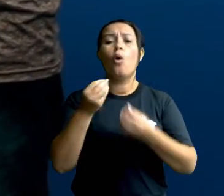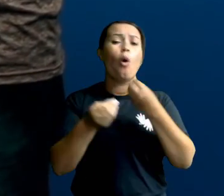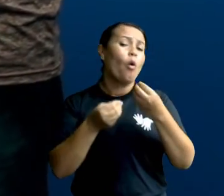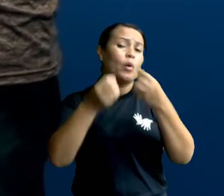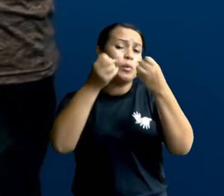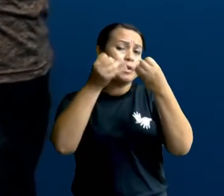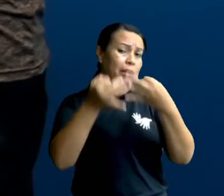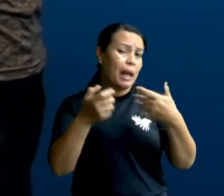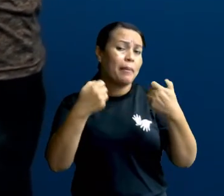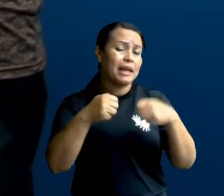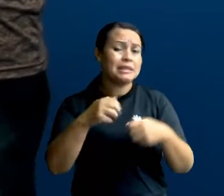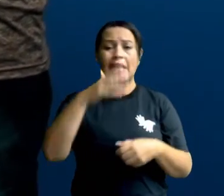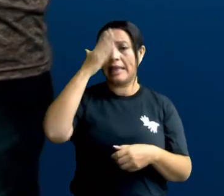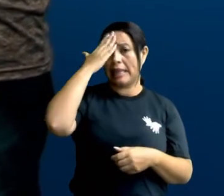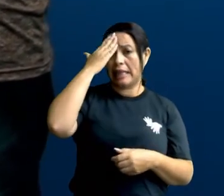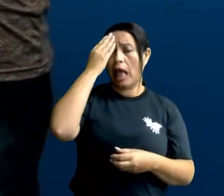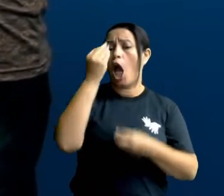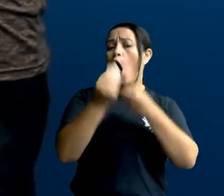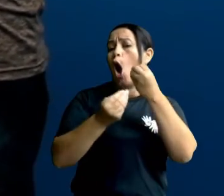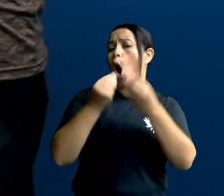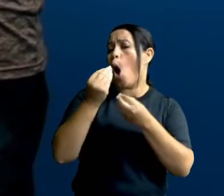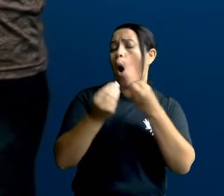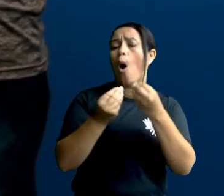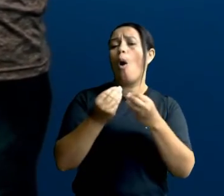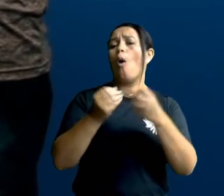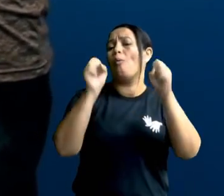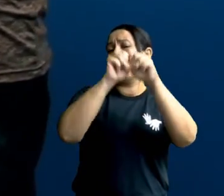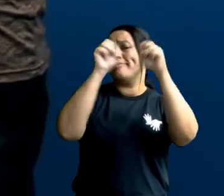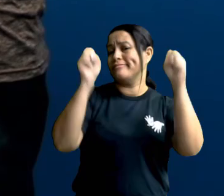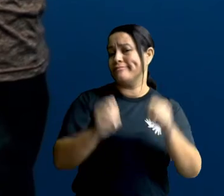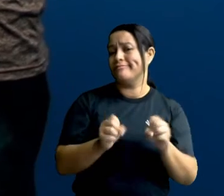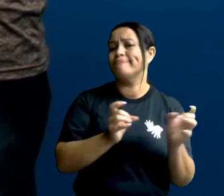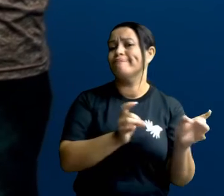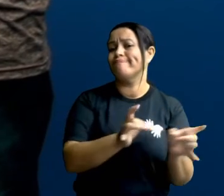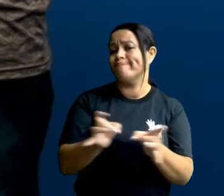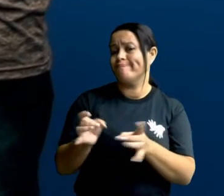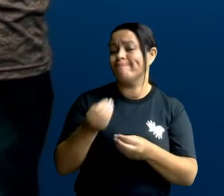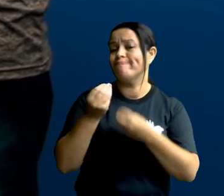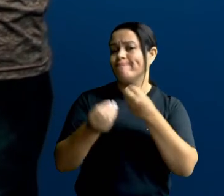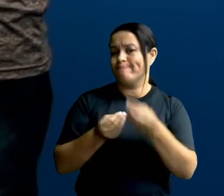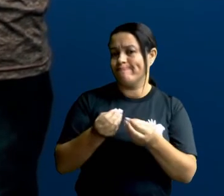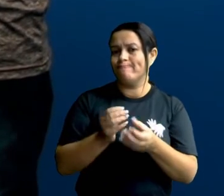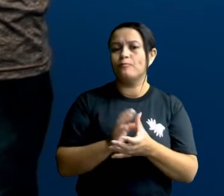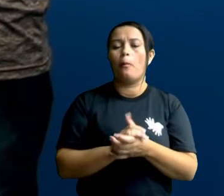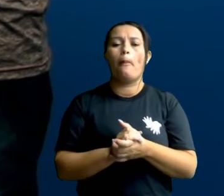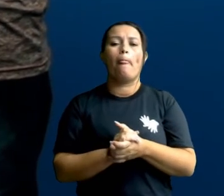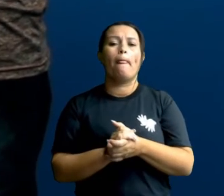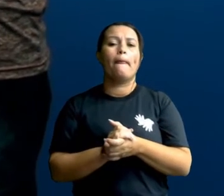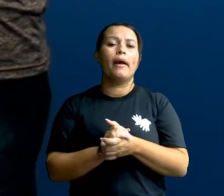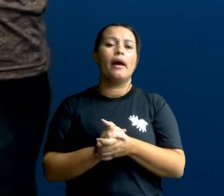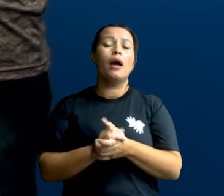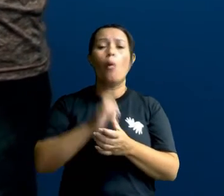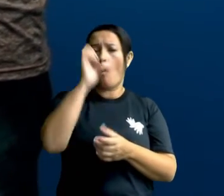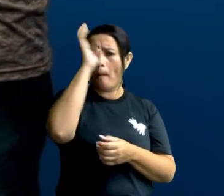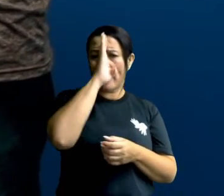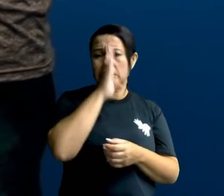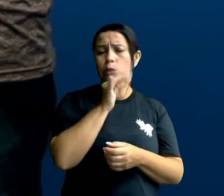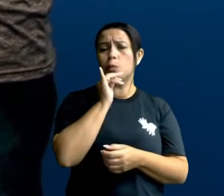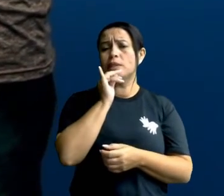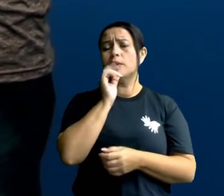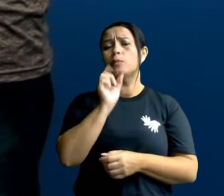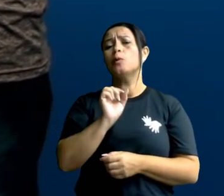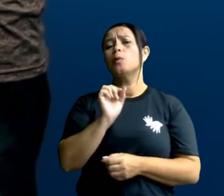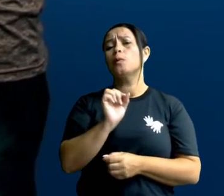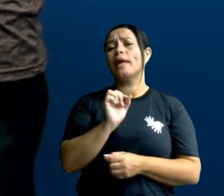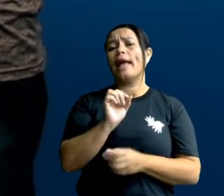para tentar explicar isso, você tem que entender como funciona esse mecanismo, como funciona esse comércio, né? Então, o